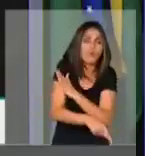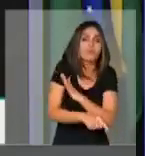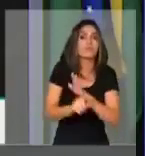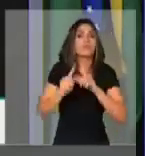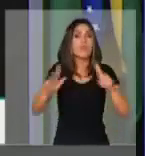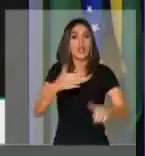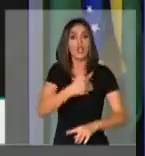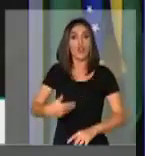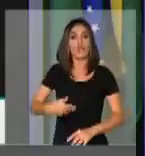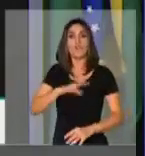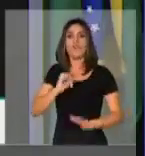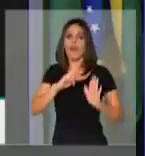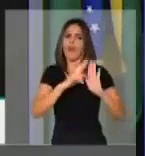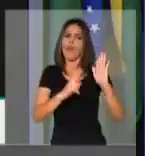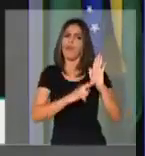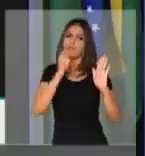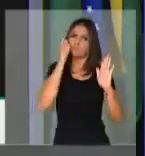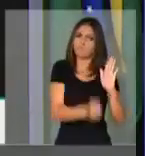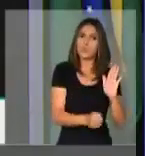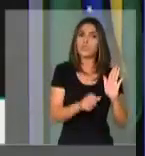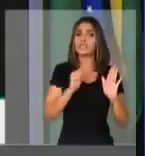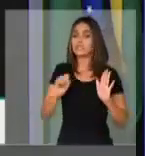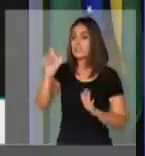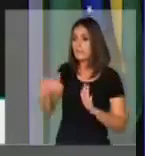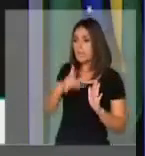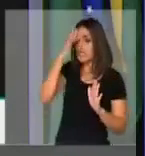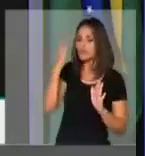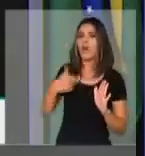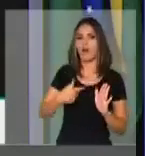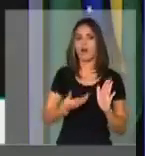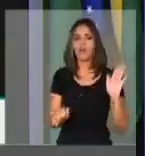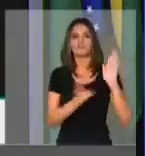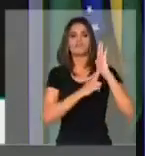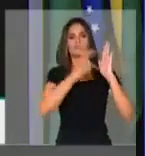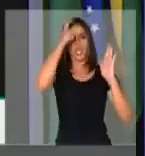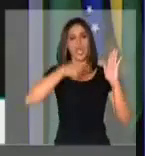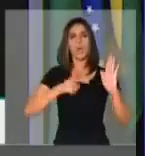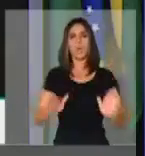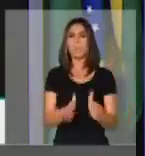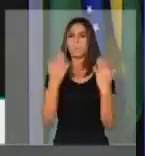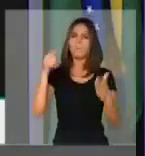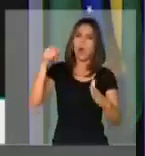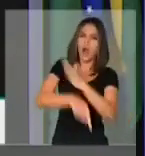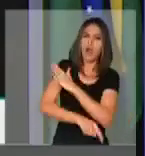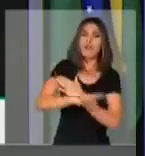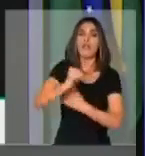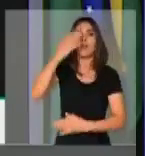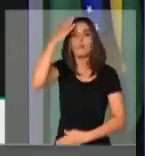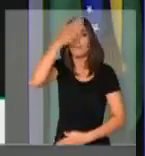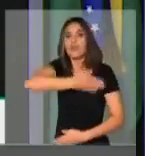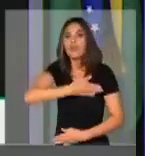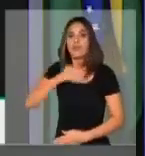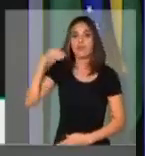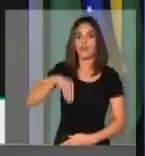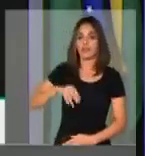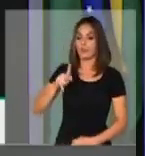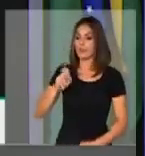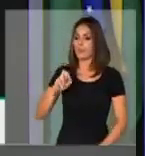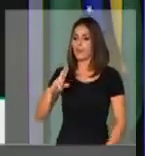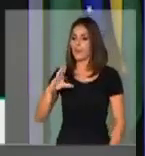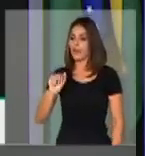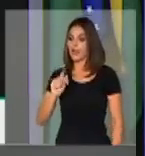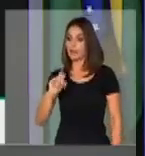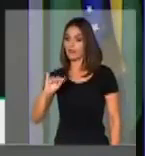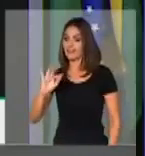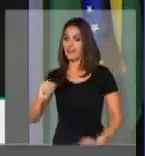para frente, para obter a condição de miserabilidade, será preciso comprovar que a renda per capita familiar